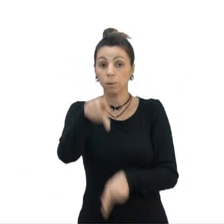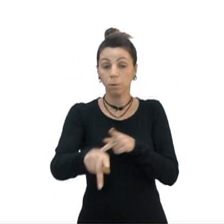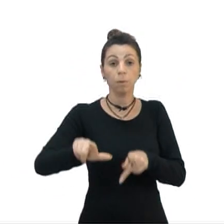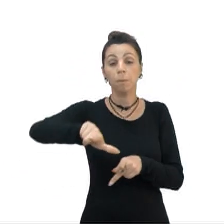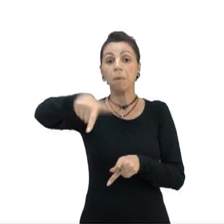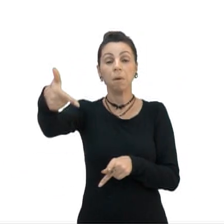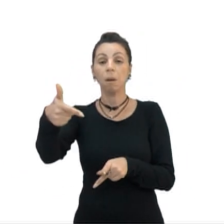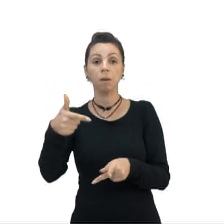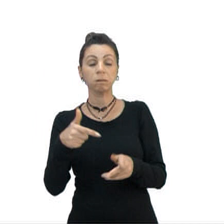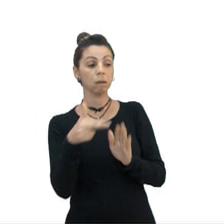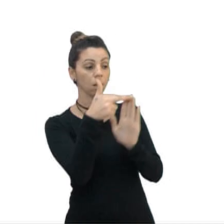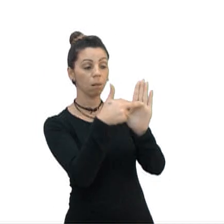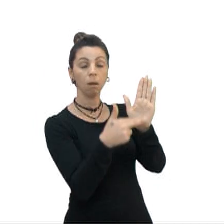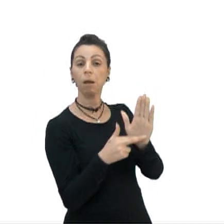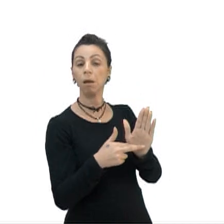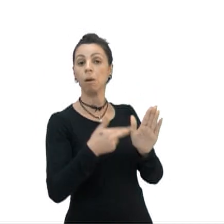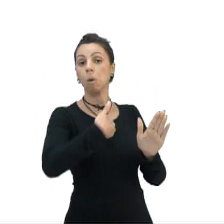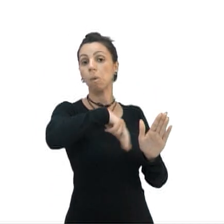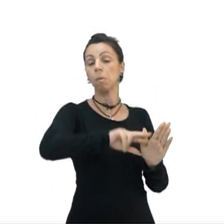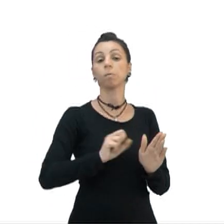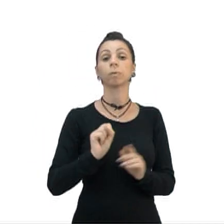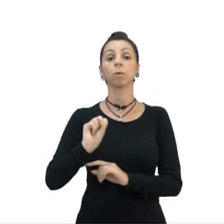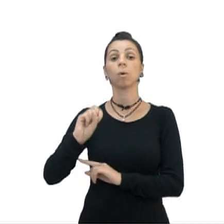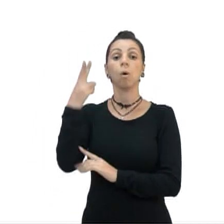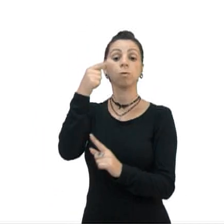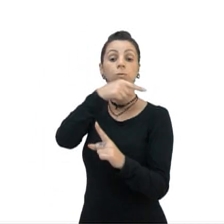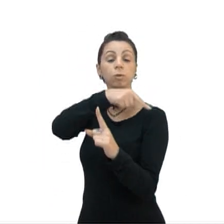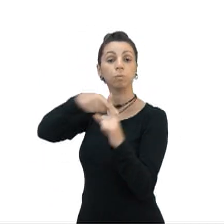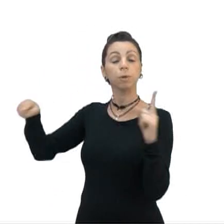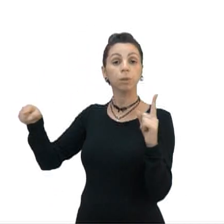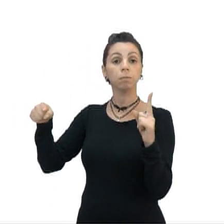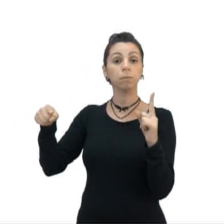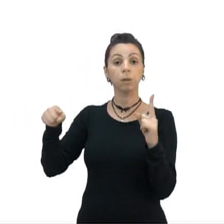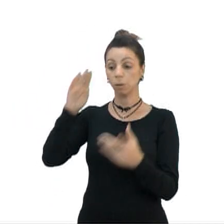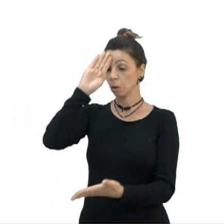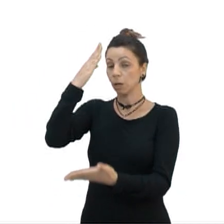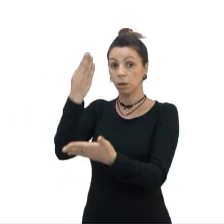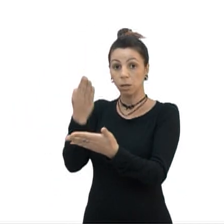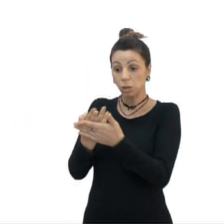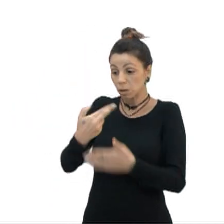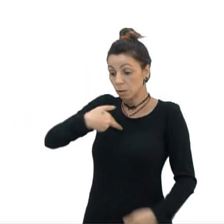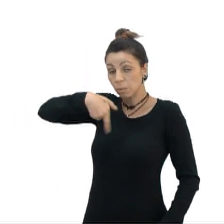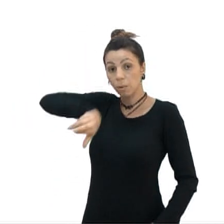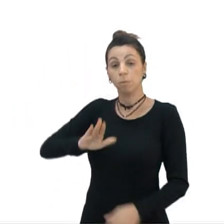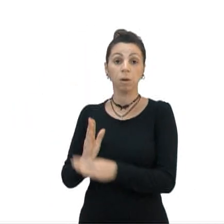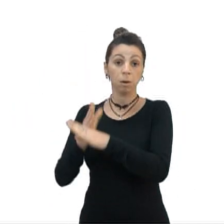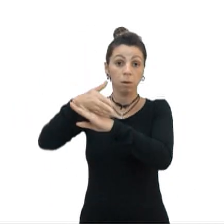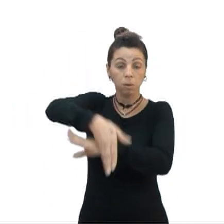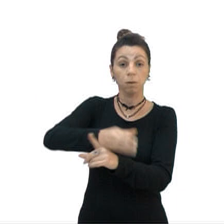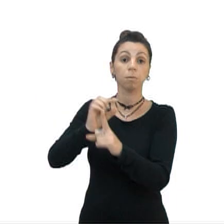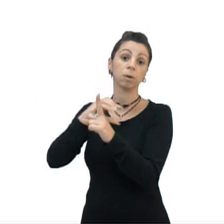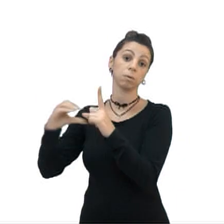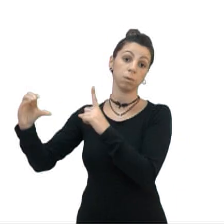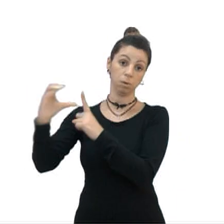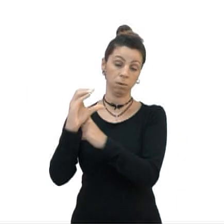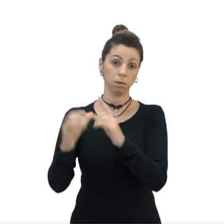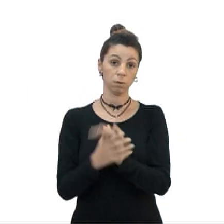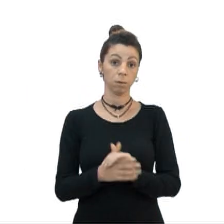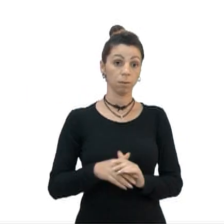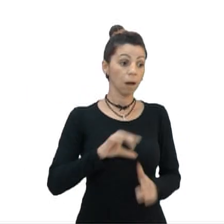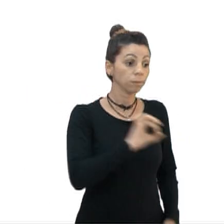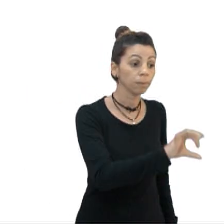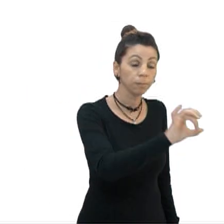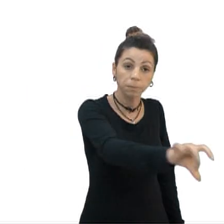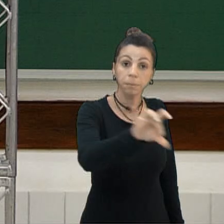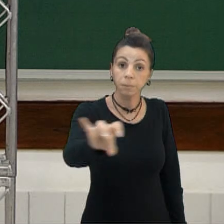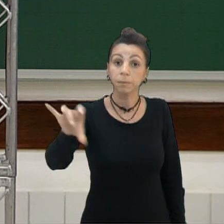outra religião ou de proibir os cidadãos de seguirem uma crença e participarem de cultos. Ou seja, cada um é livre